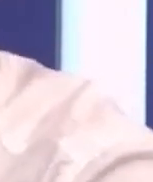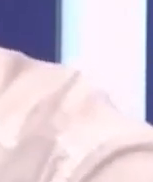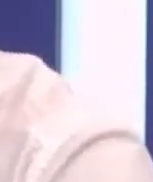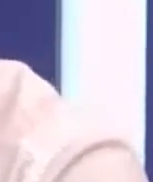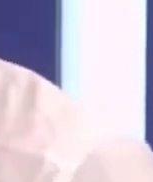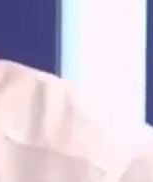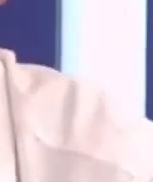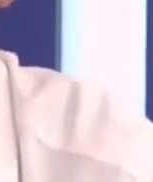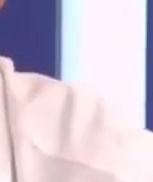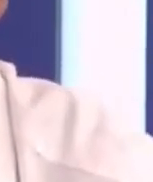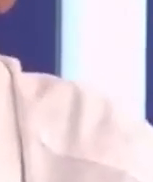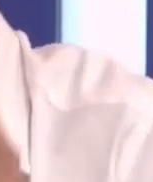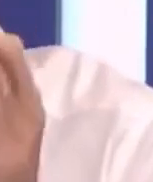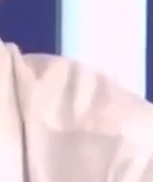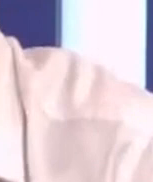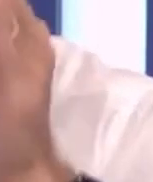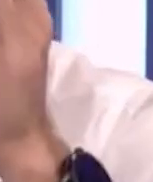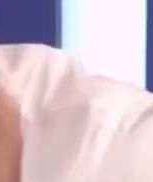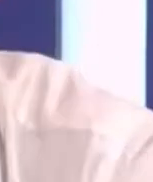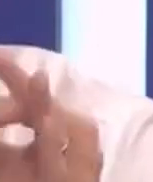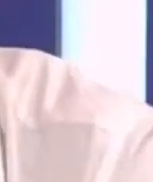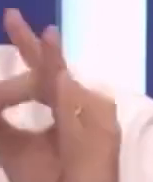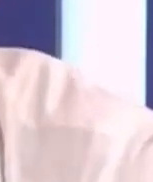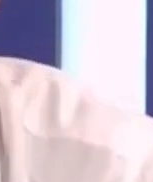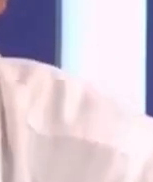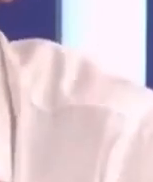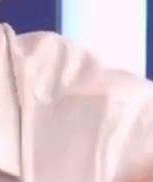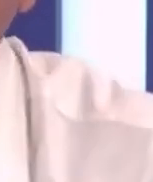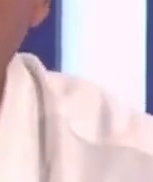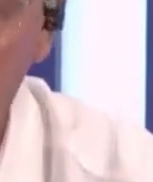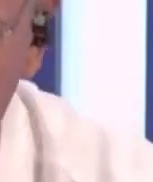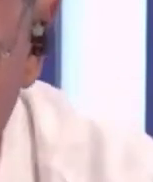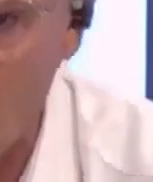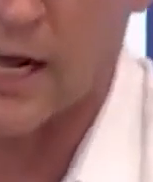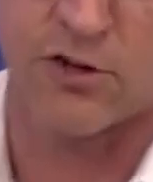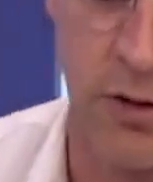processo que proíbe de que se fale no futuro. E vindo de um presidente de um dos poderes de um país que se diz democrático.